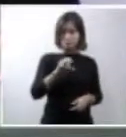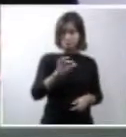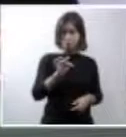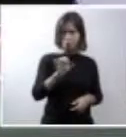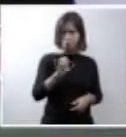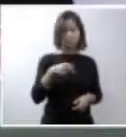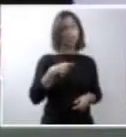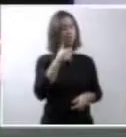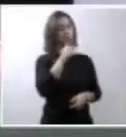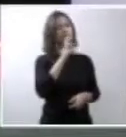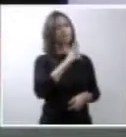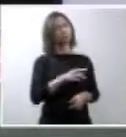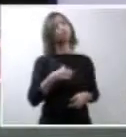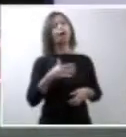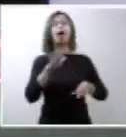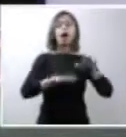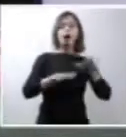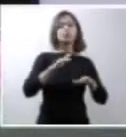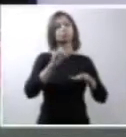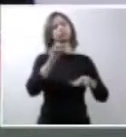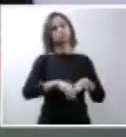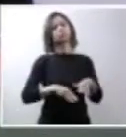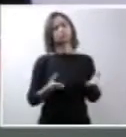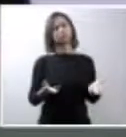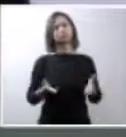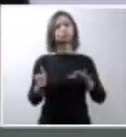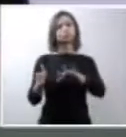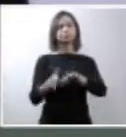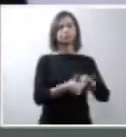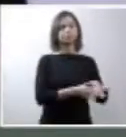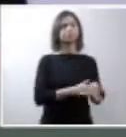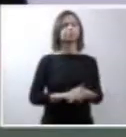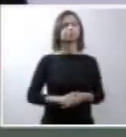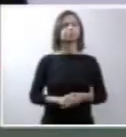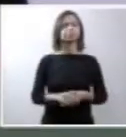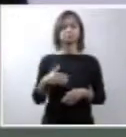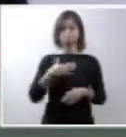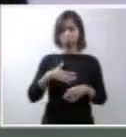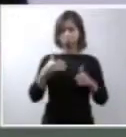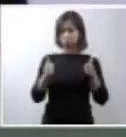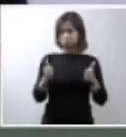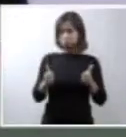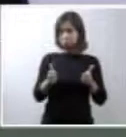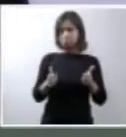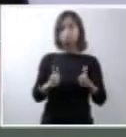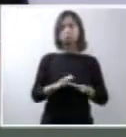Doutor Evandro, pela Advocacia da União, satisfeito.